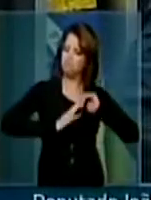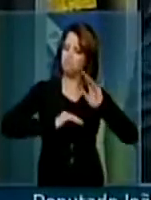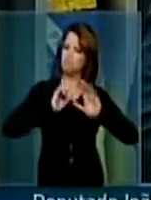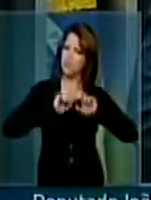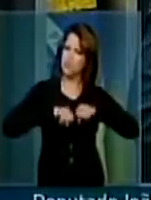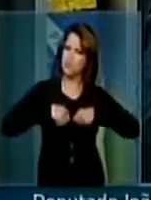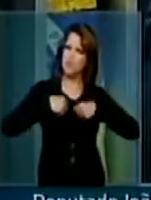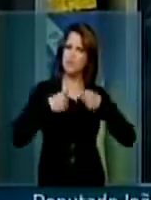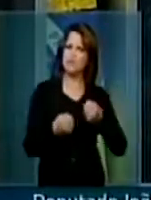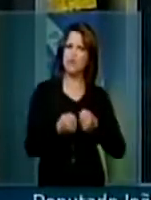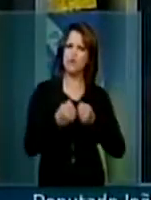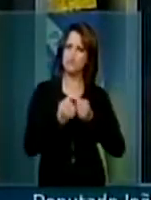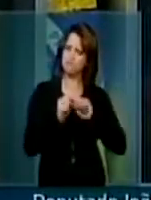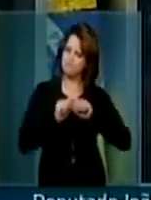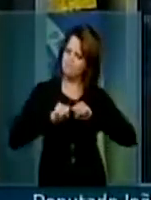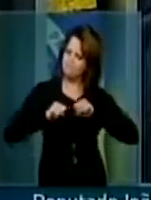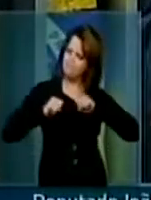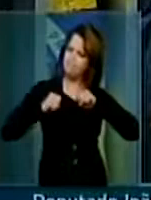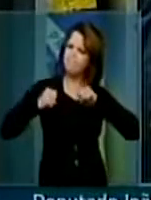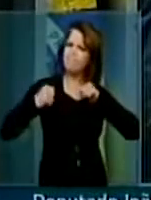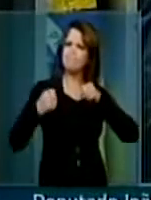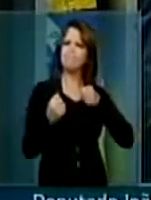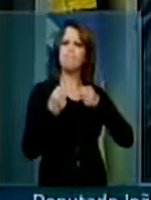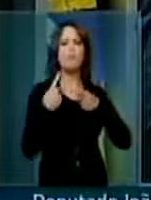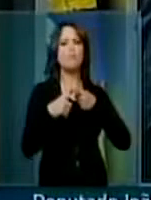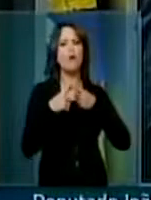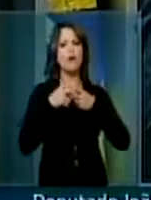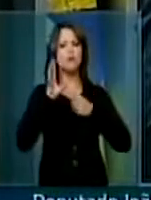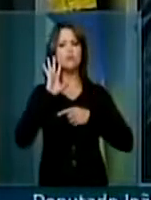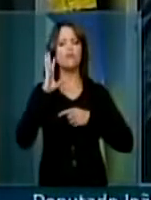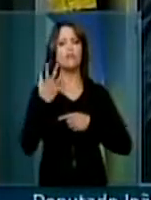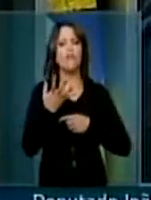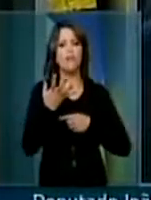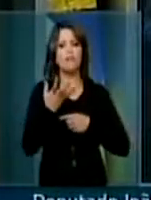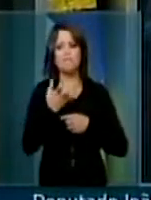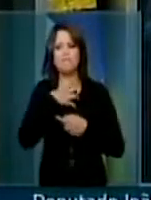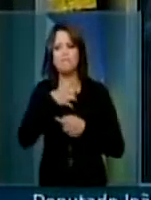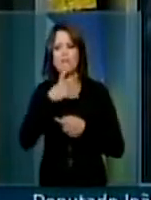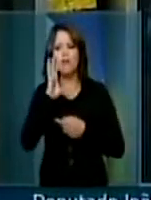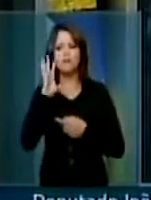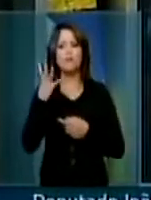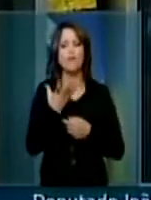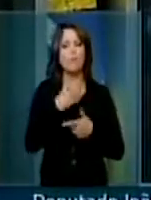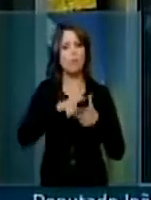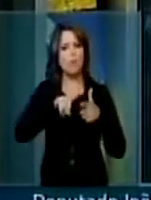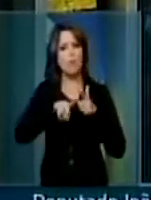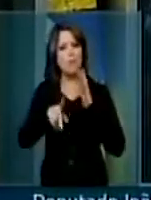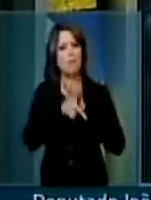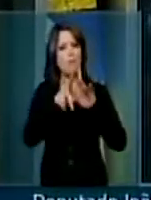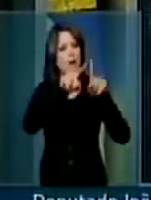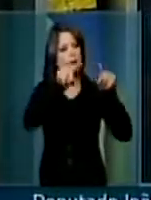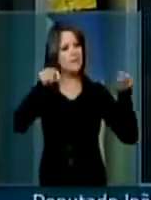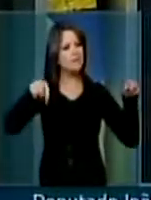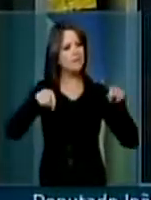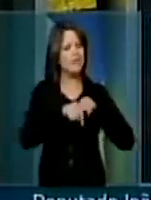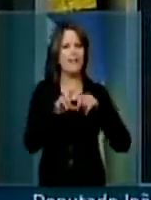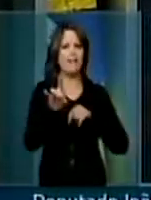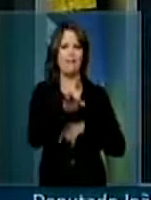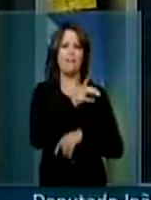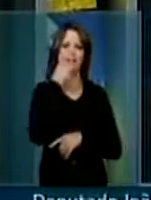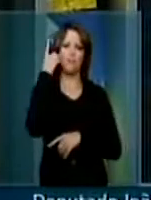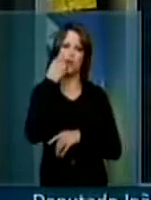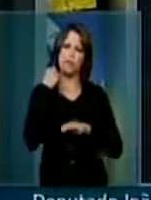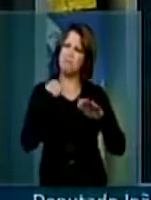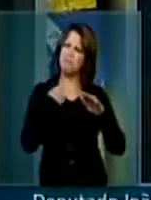a dedicação, com o empenho no sentido de resolver os problemas dos gabinetes. E